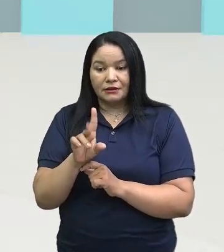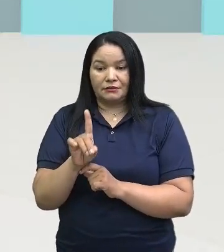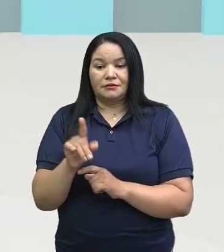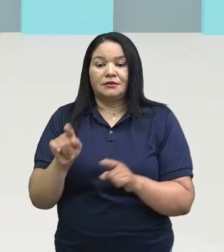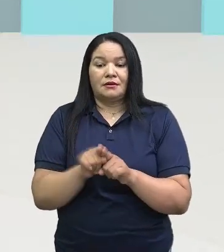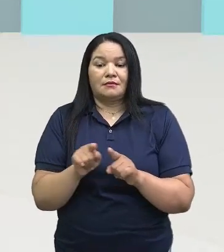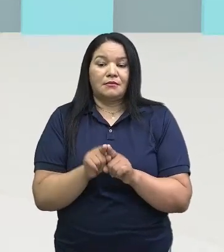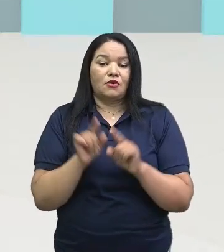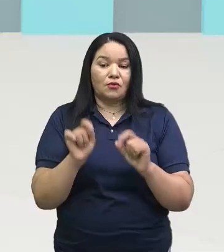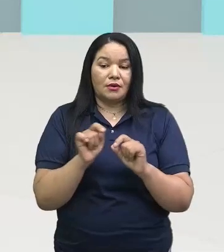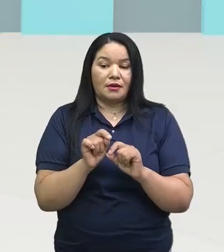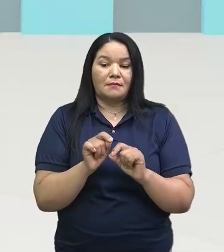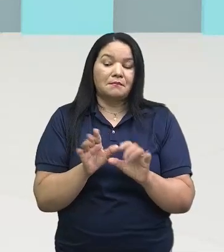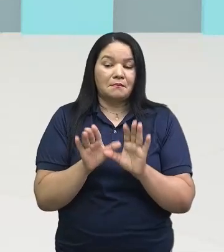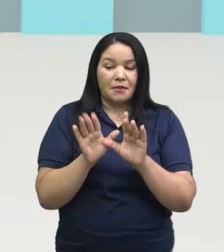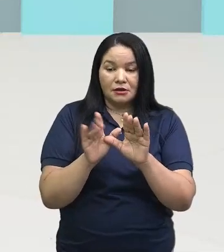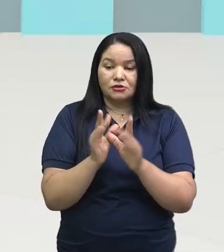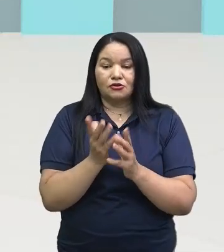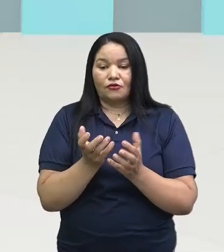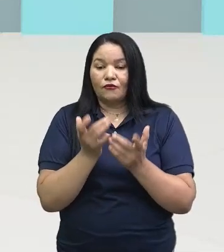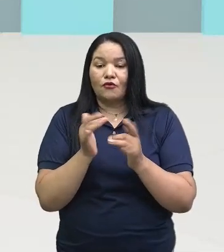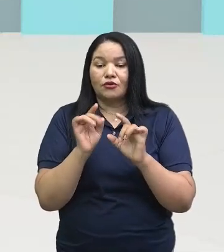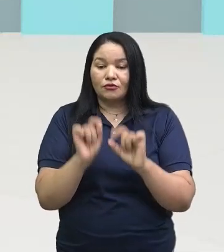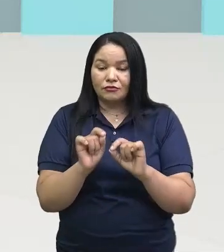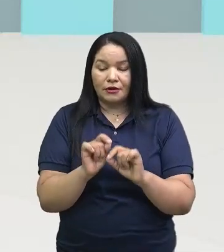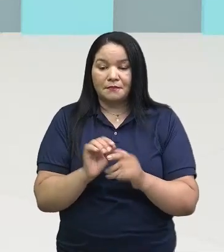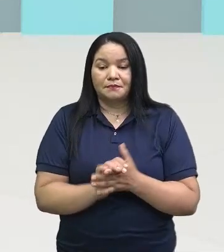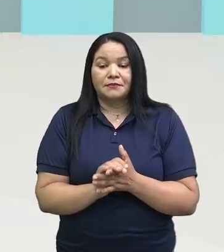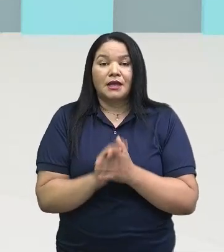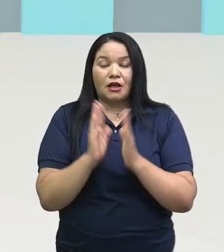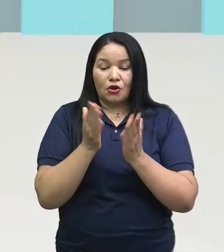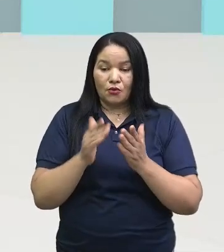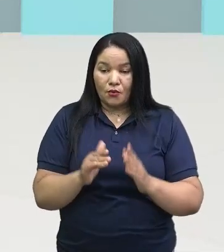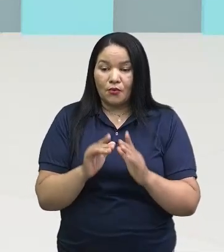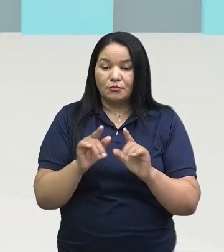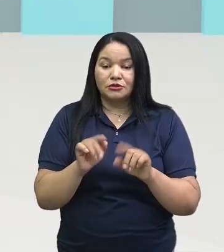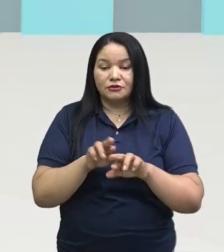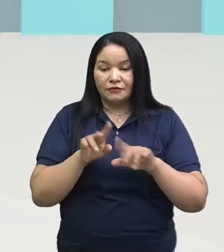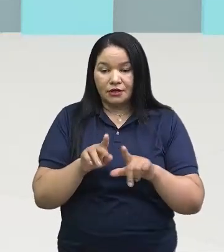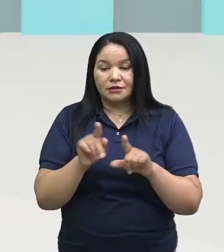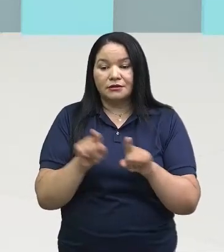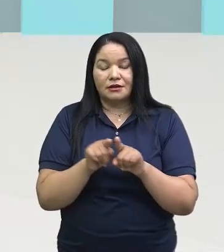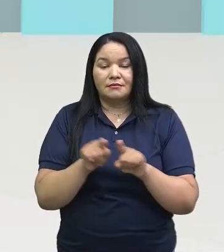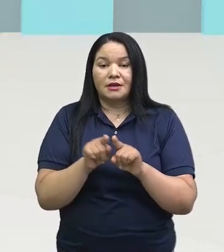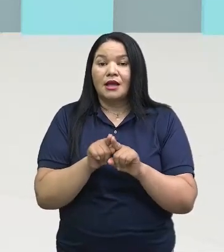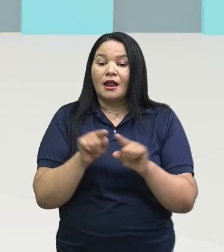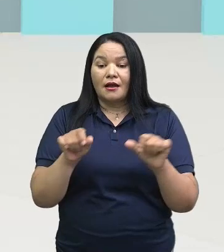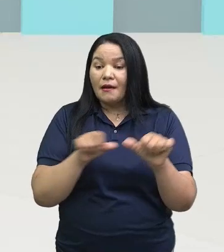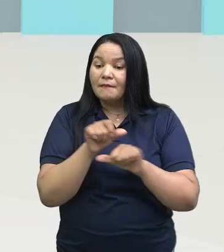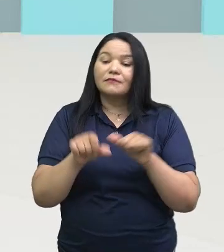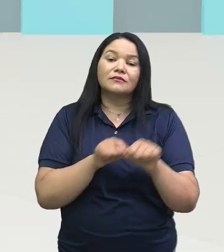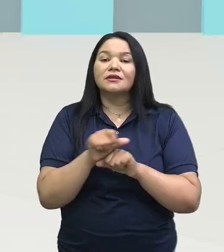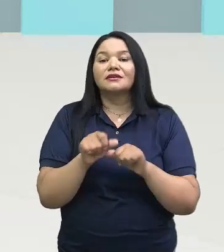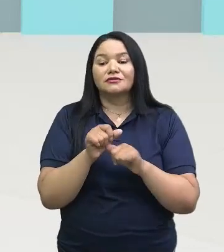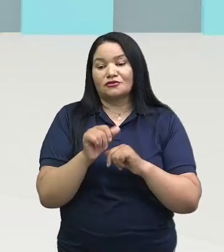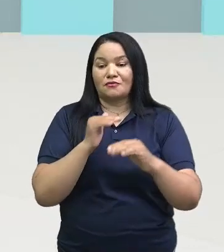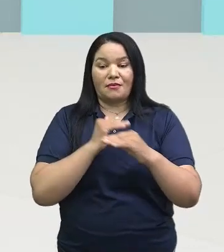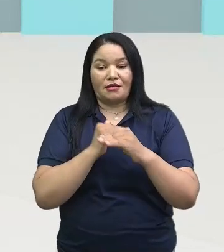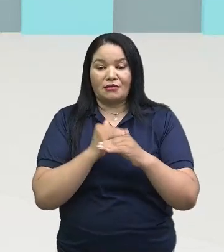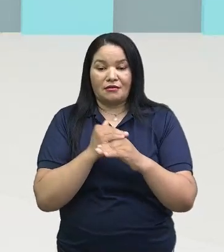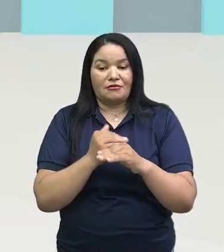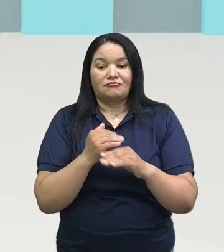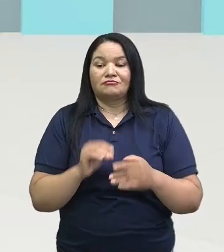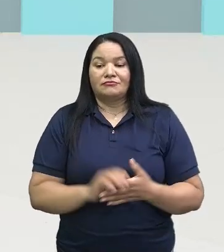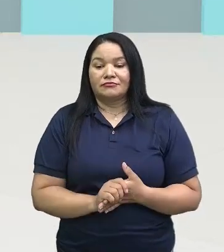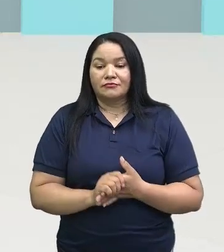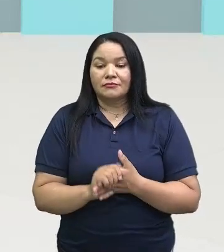de Fogo. Com seu físico forte e mais curvas que a média, a bailarina vem quebrando paradigmas e padrões por onde